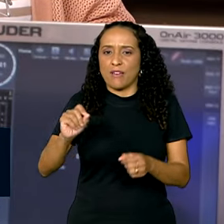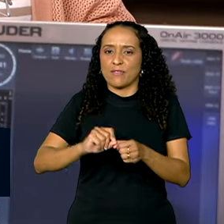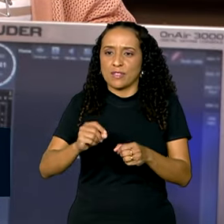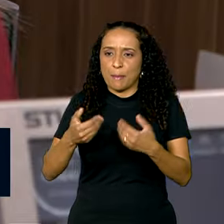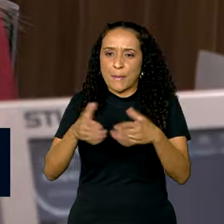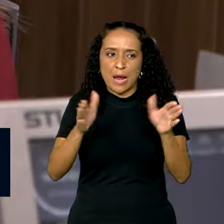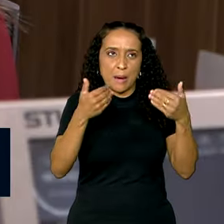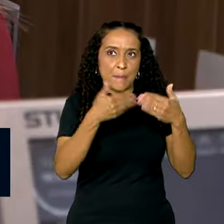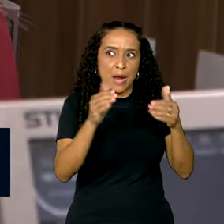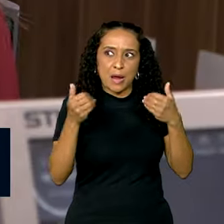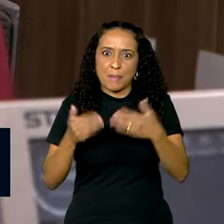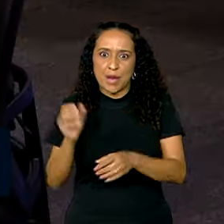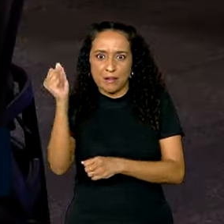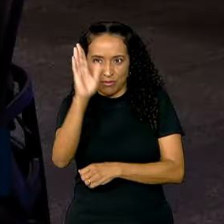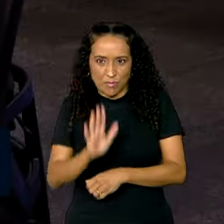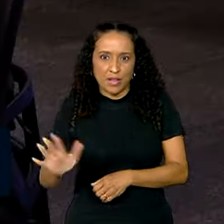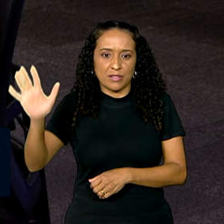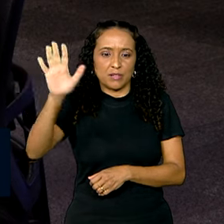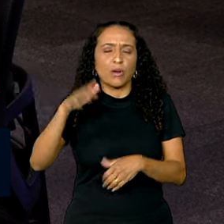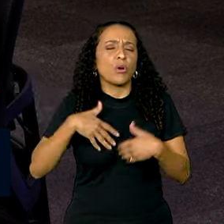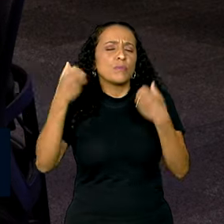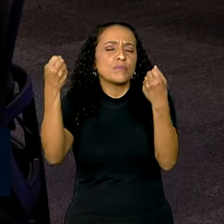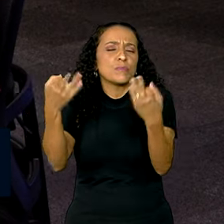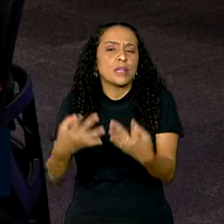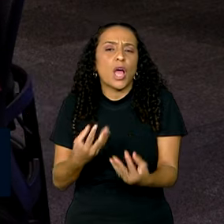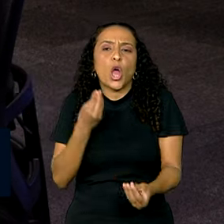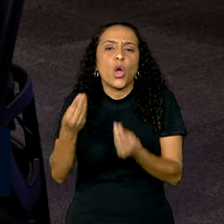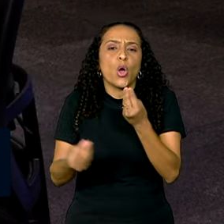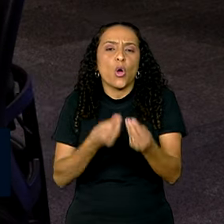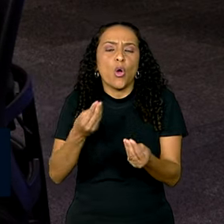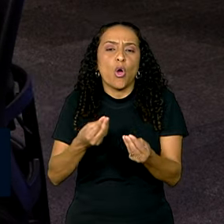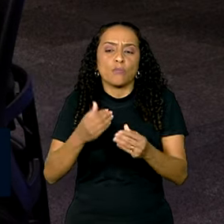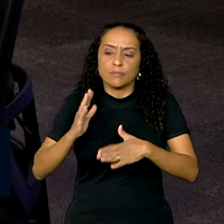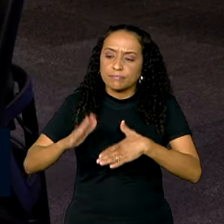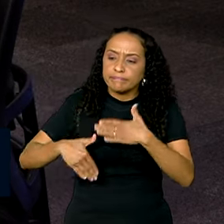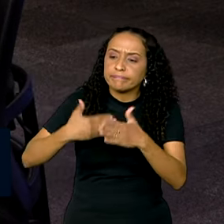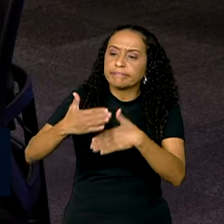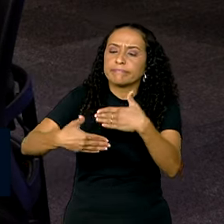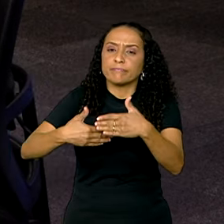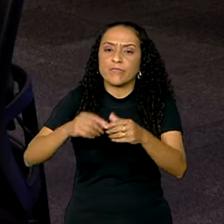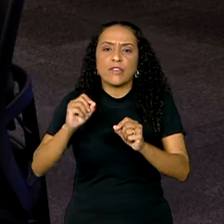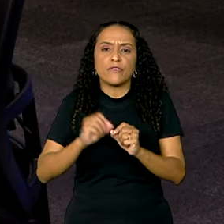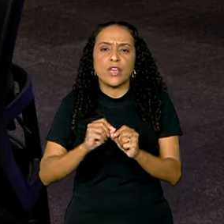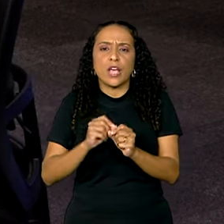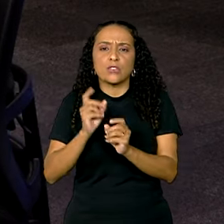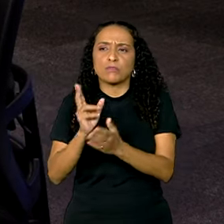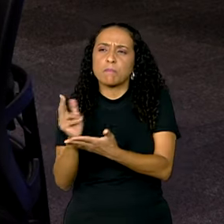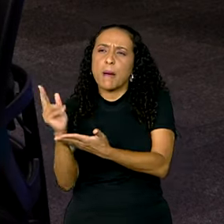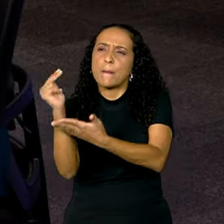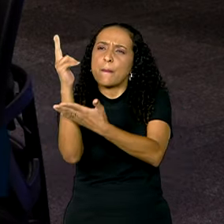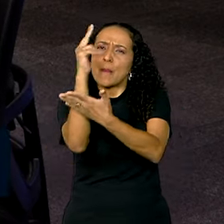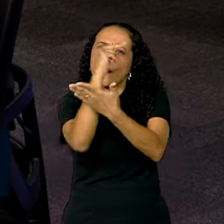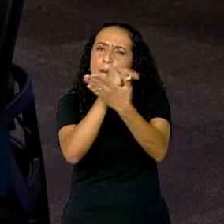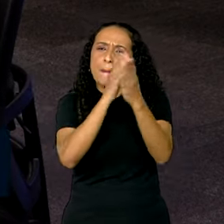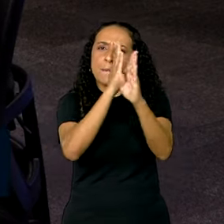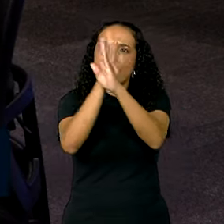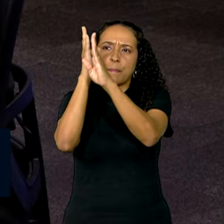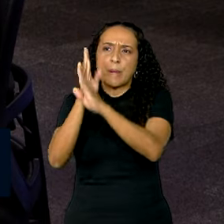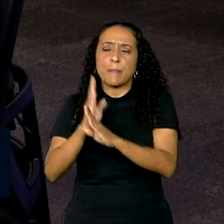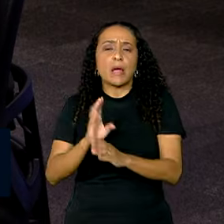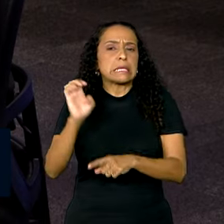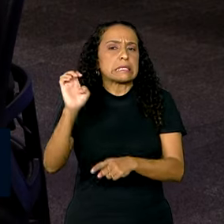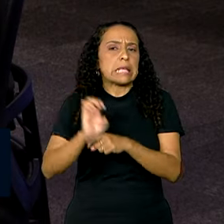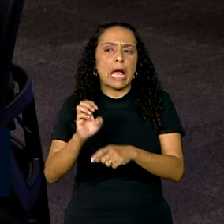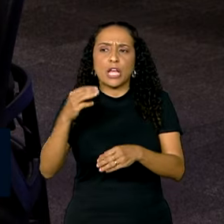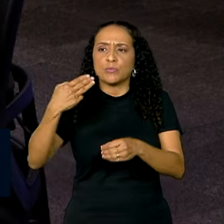inaugurada pelo Brasil agora eu queria que a senhora explicasse um pouco Como foi esse processo né foi feito um mapeamento são os estados e municípios que